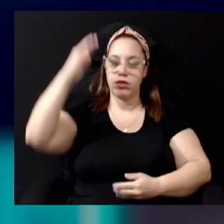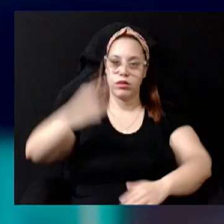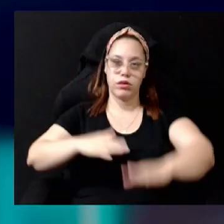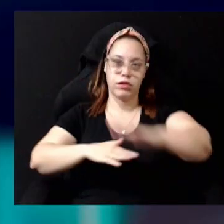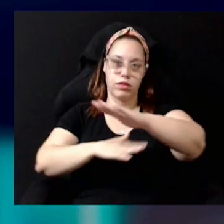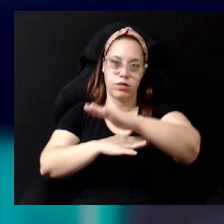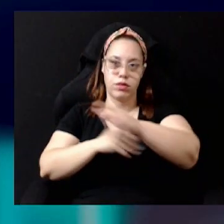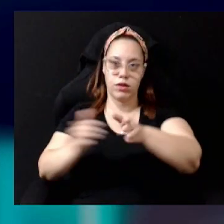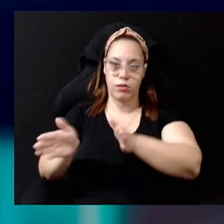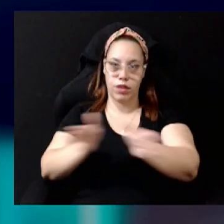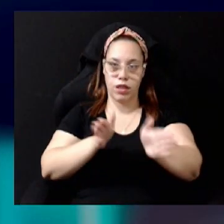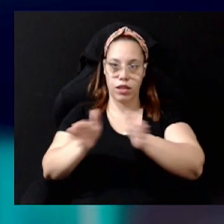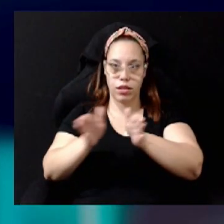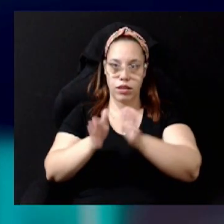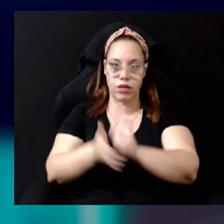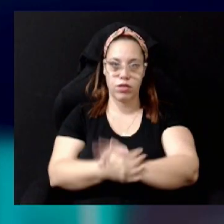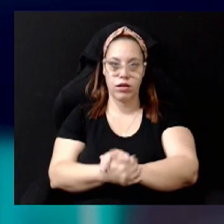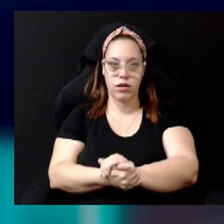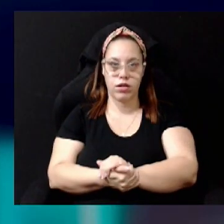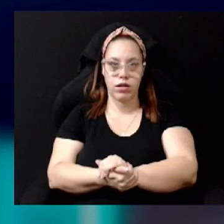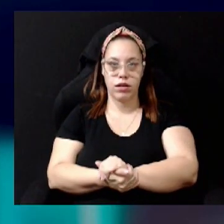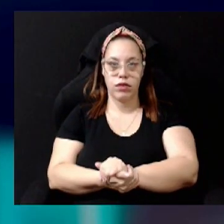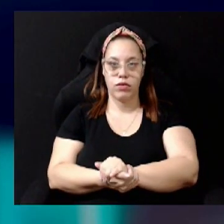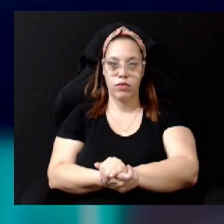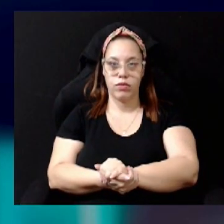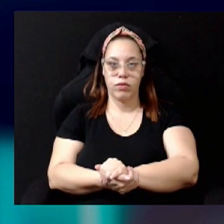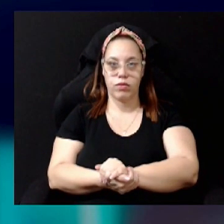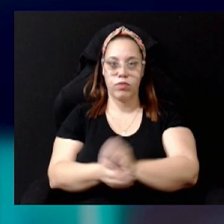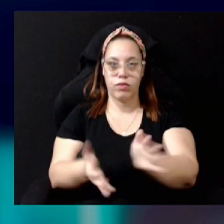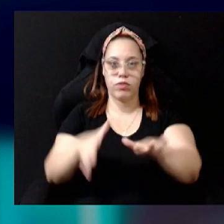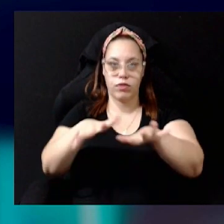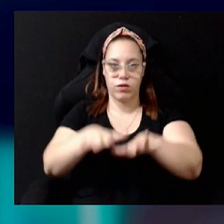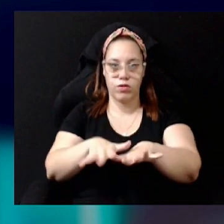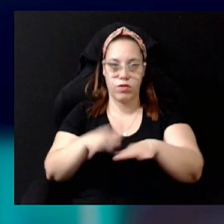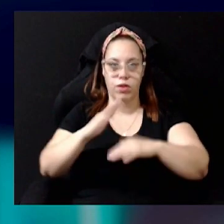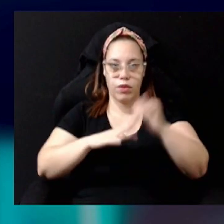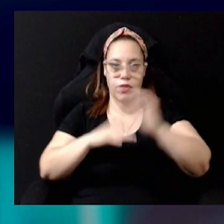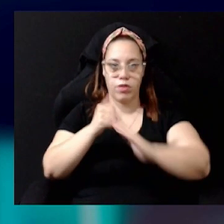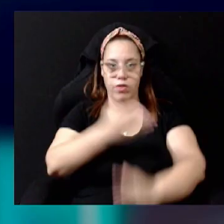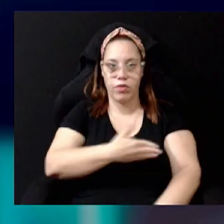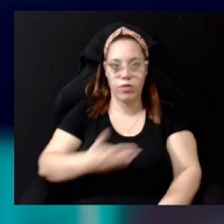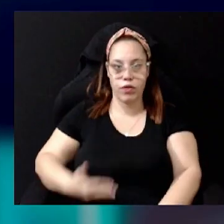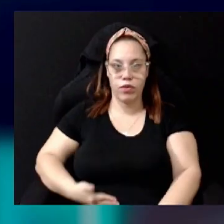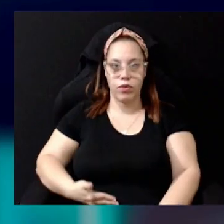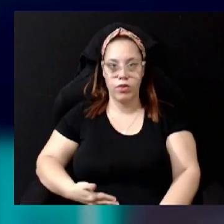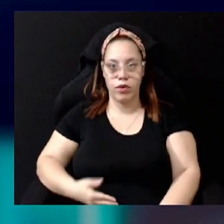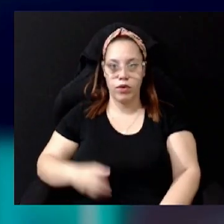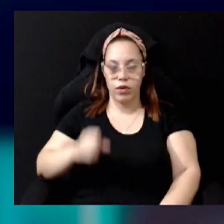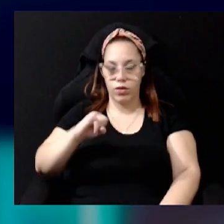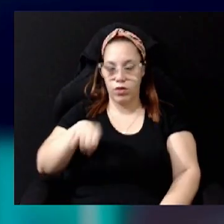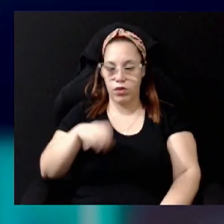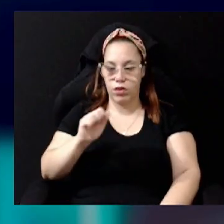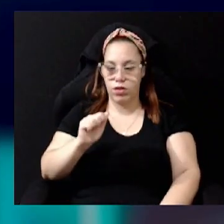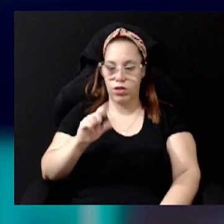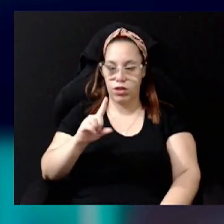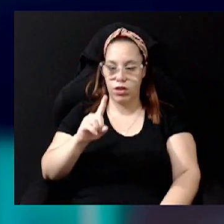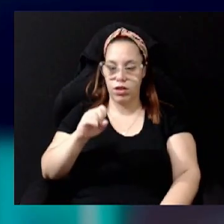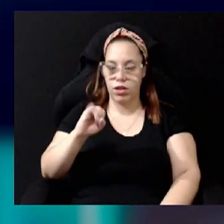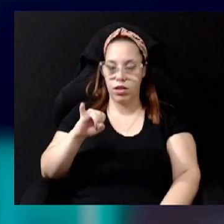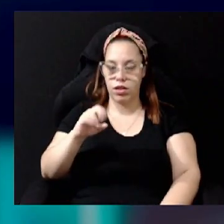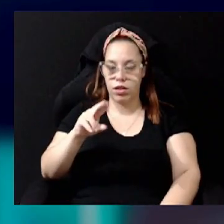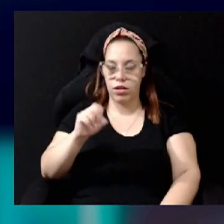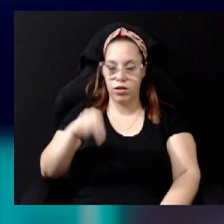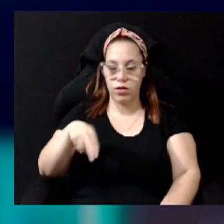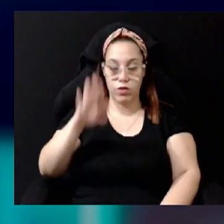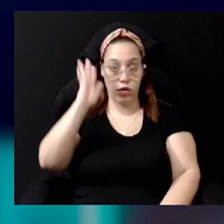A oficina de acessibilidade e inclusão no setor público foi conduzida por Jadson Nunes, palestrante, que é intérprete